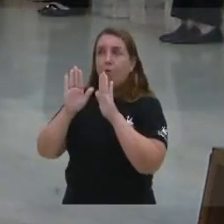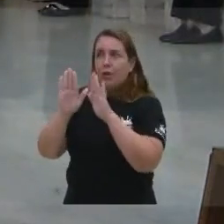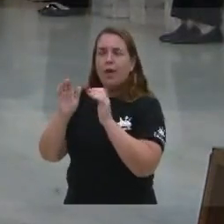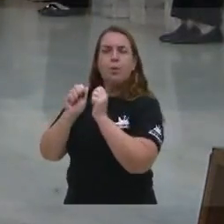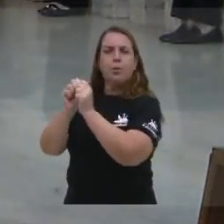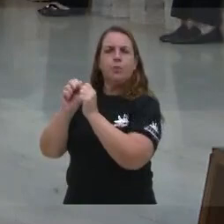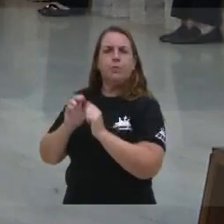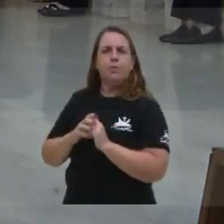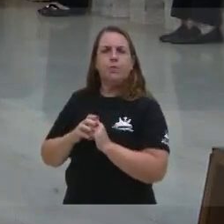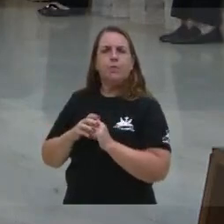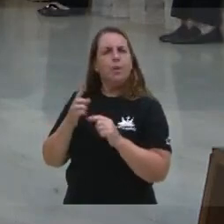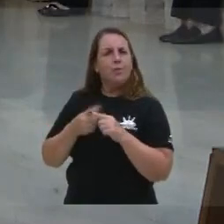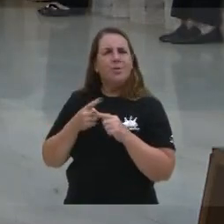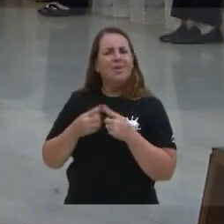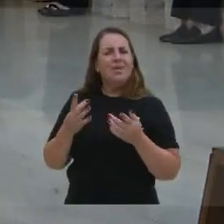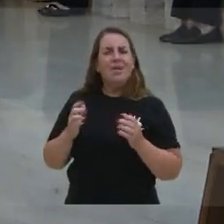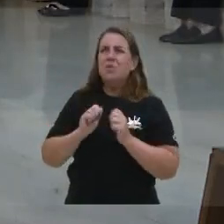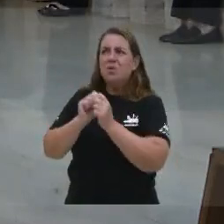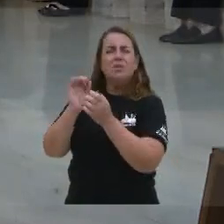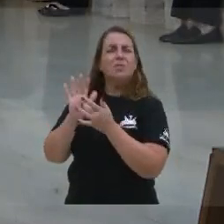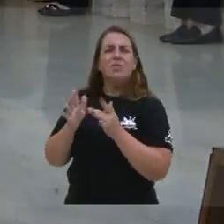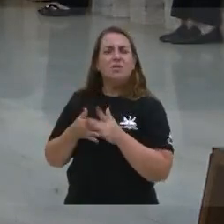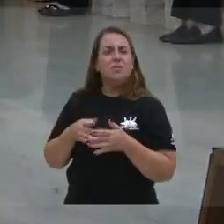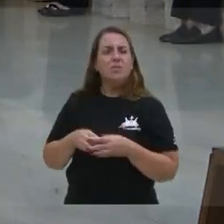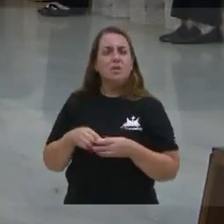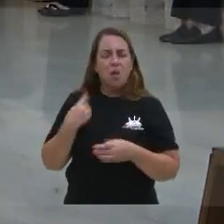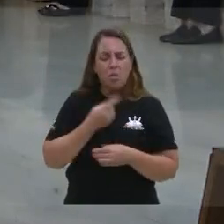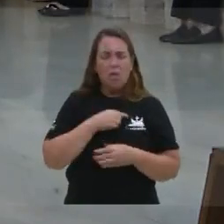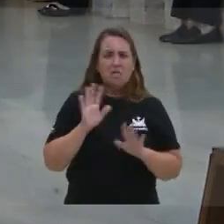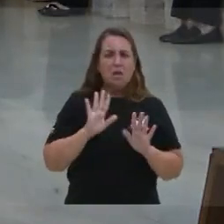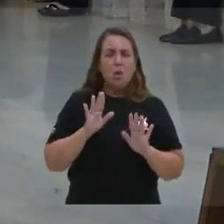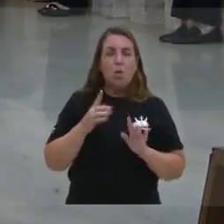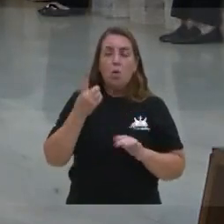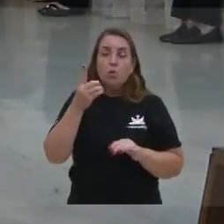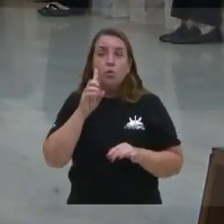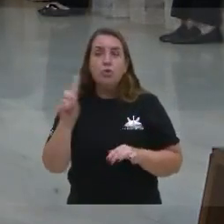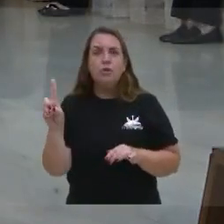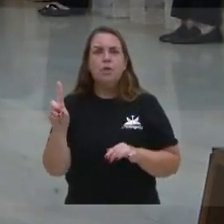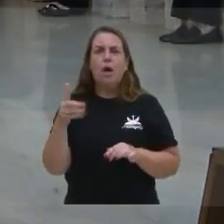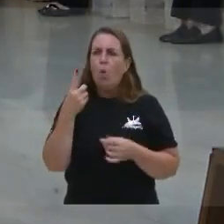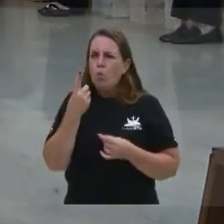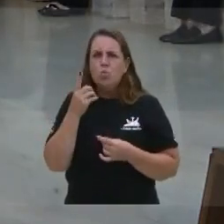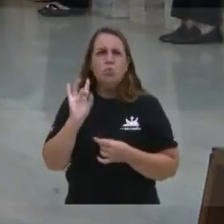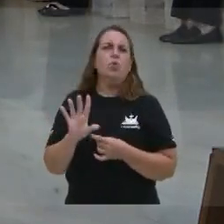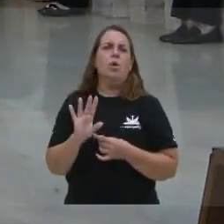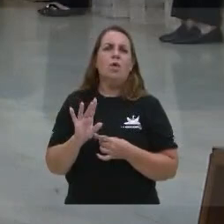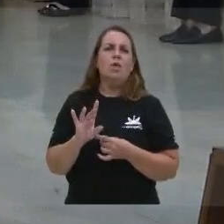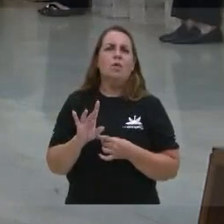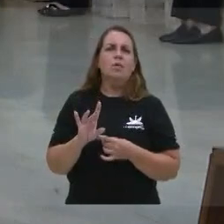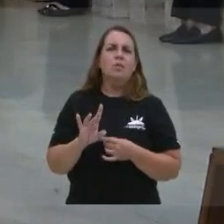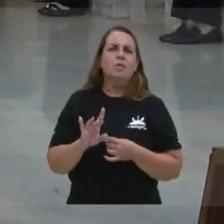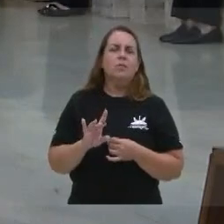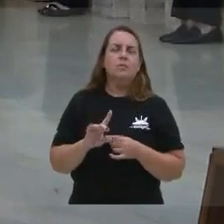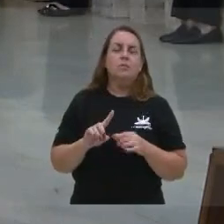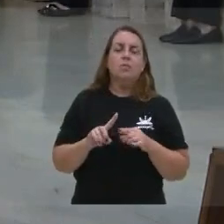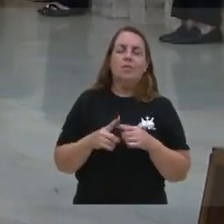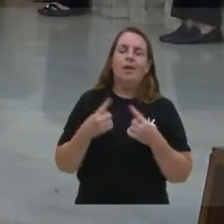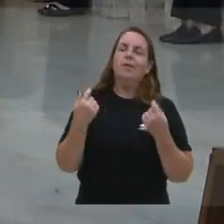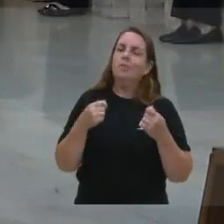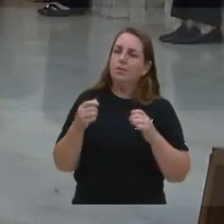Por que que não vai lá com Jesus passar um dia, mas encontrá-lo?